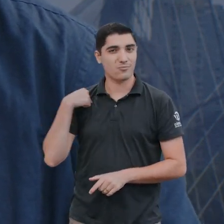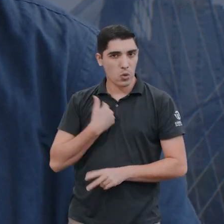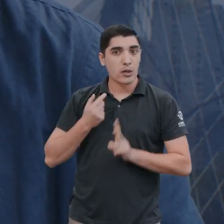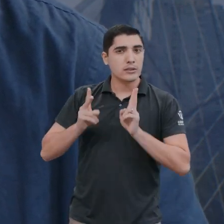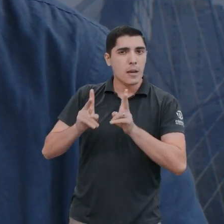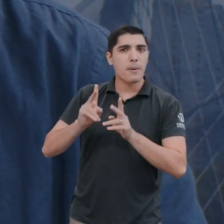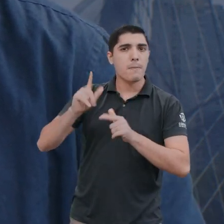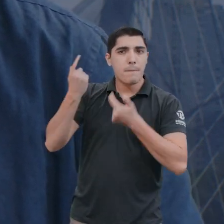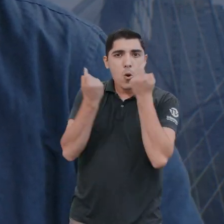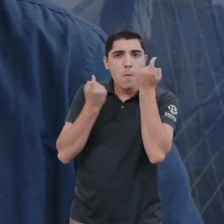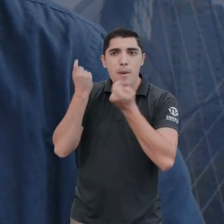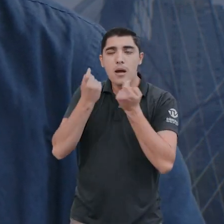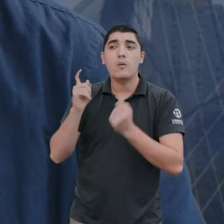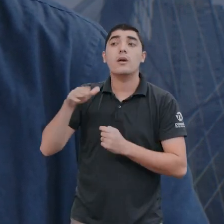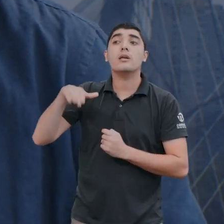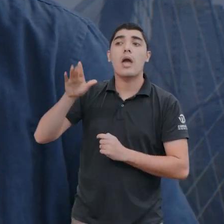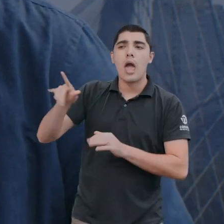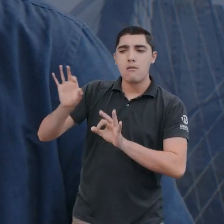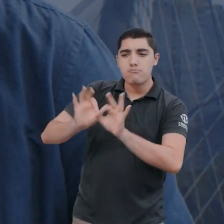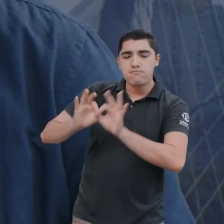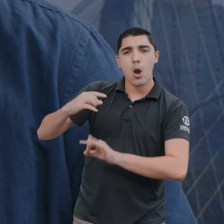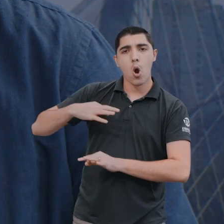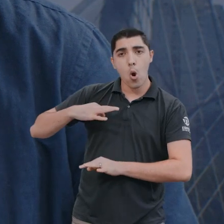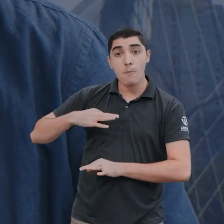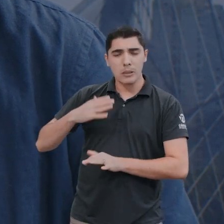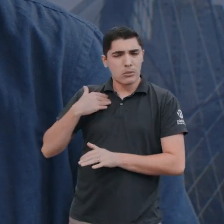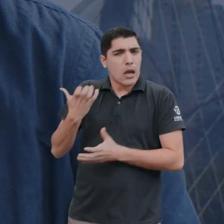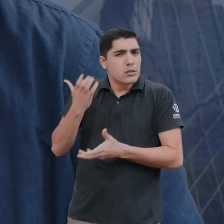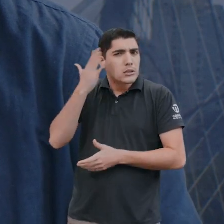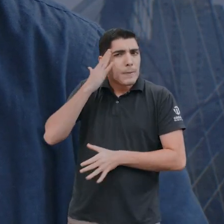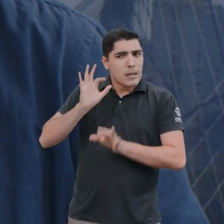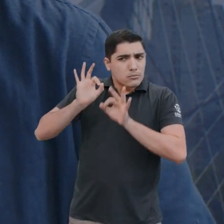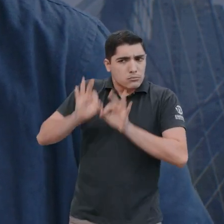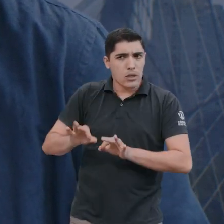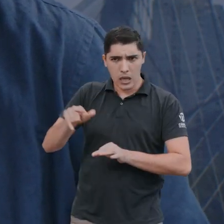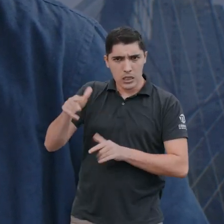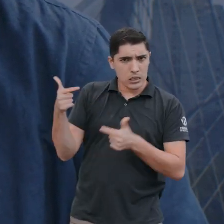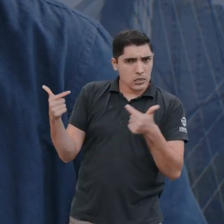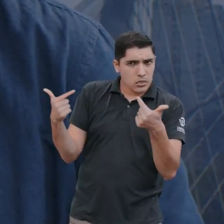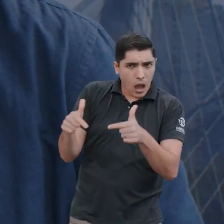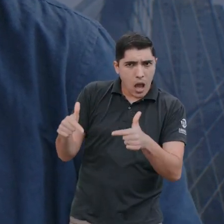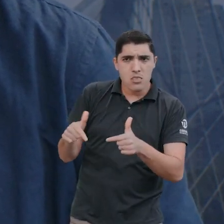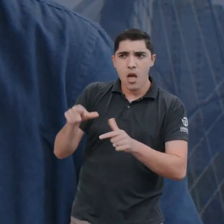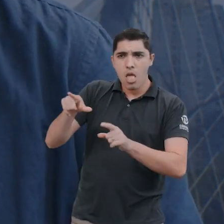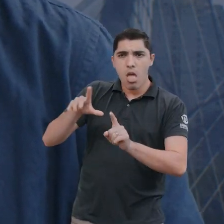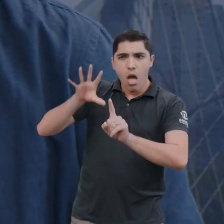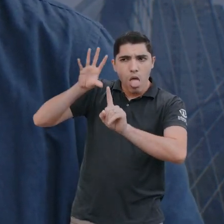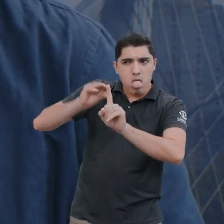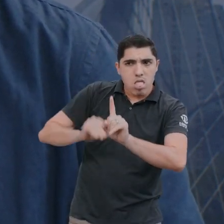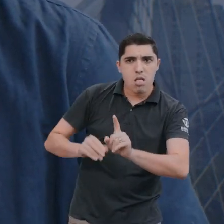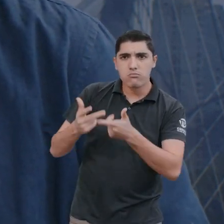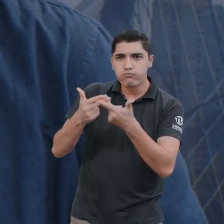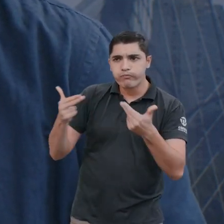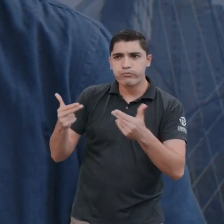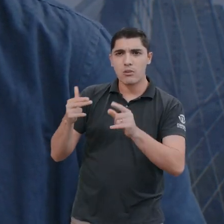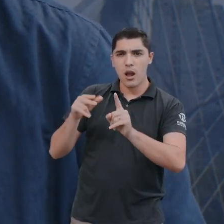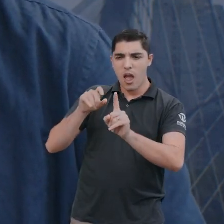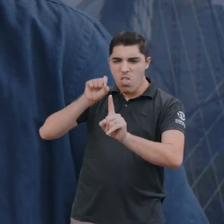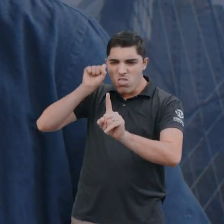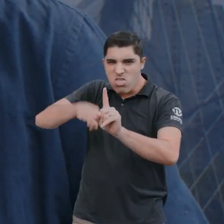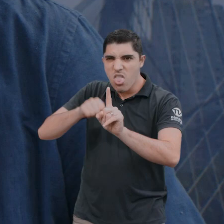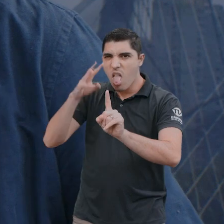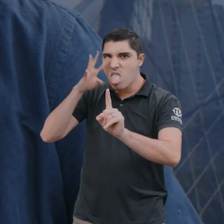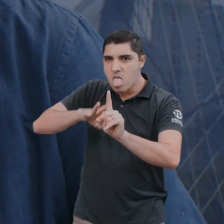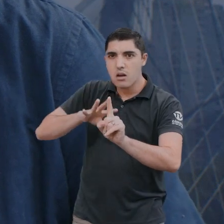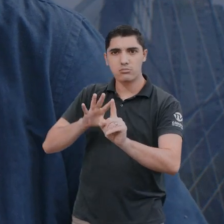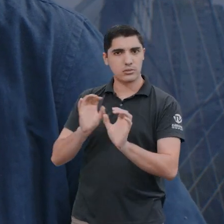Saber quem fez as suas roupas, ter a certeza de que não houve nenhuma exploração do trabalhador ali, porque sustentabilidade vai além